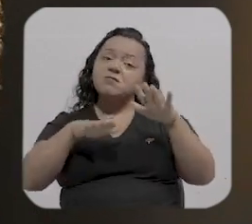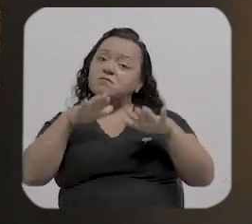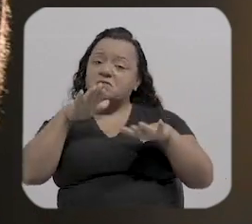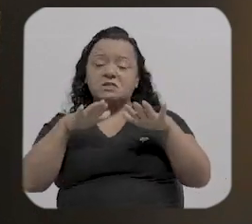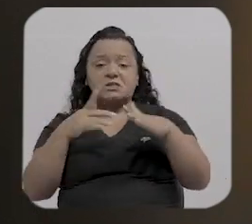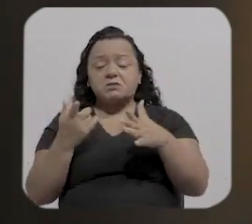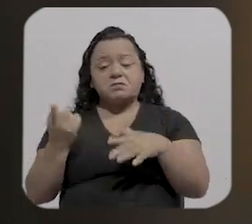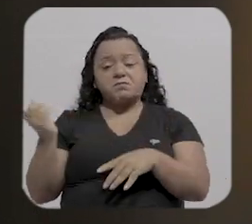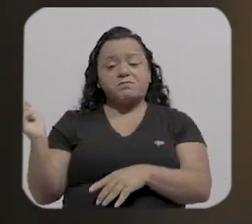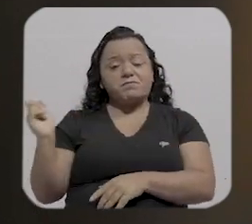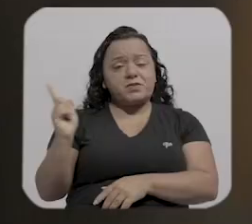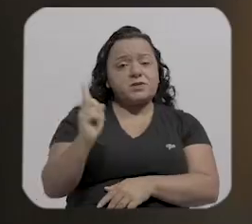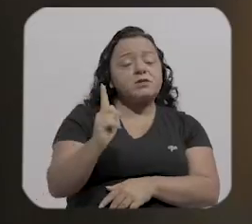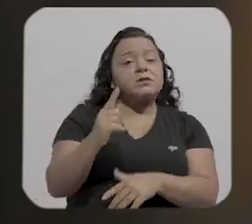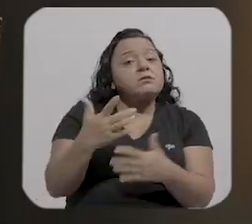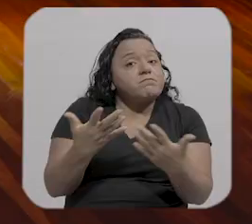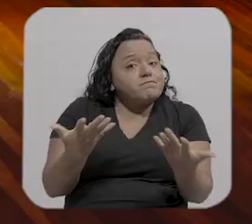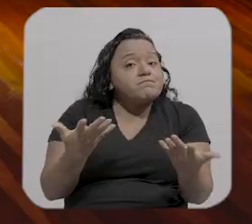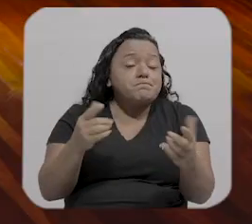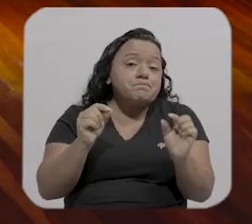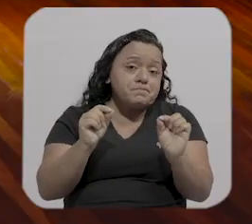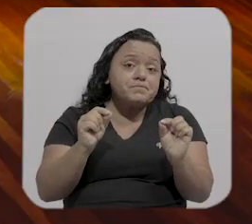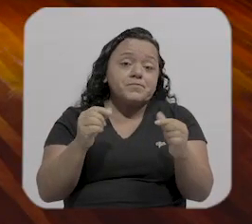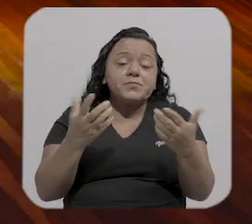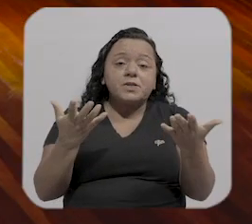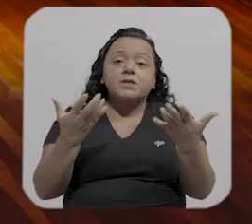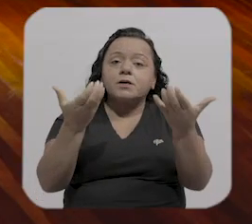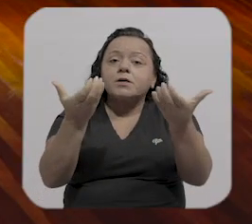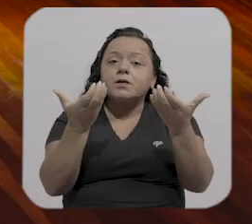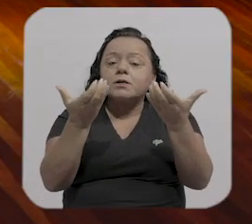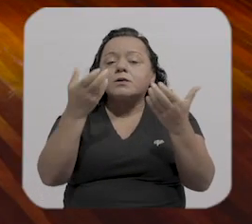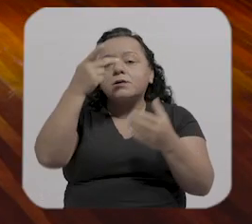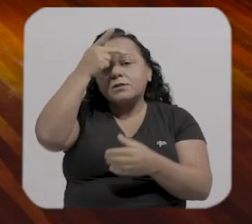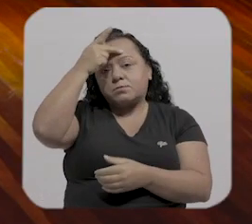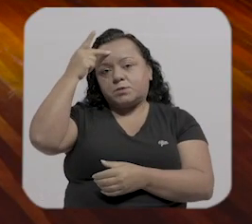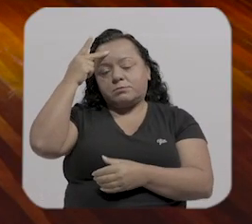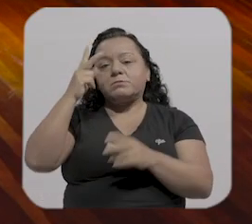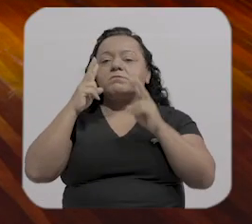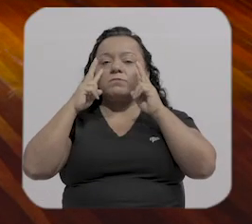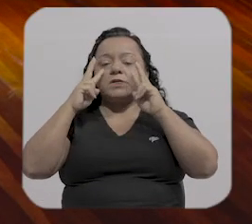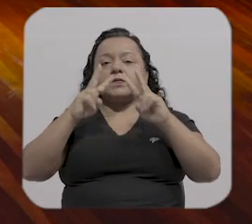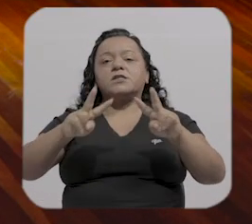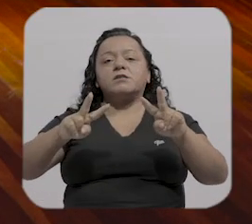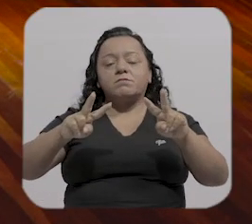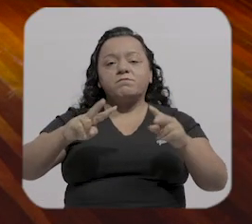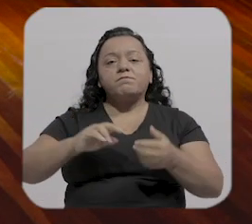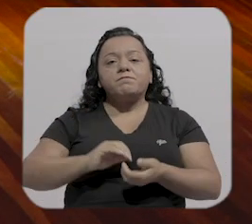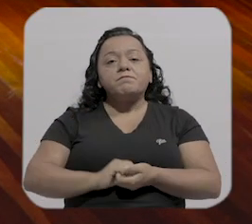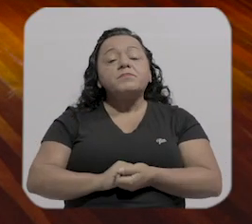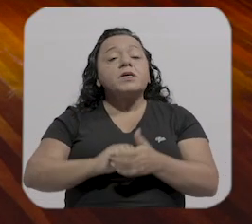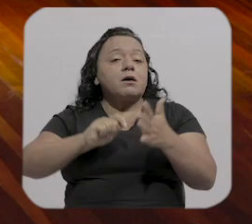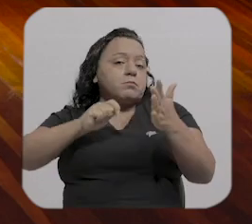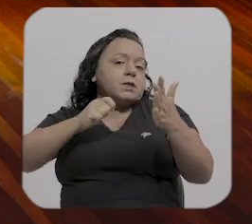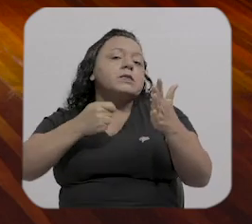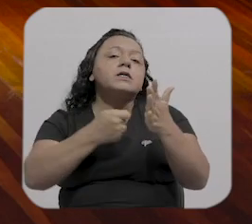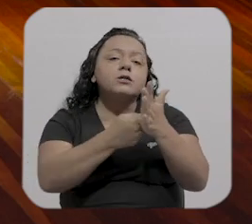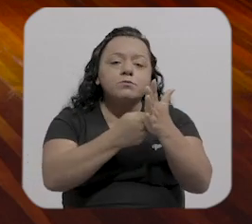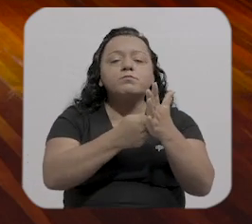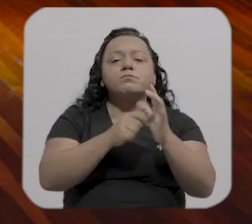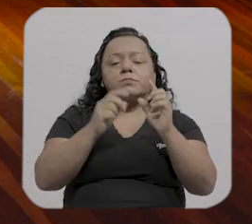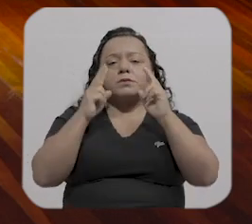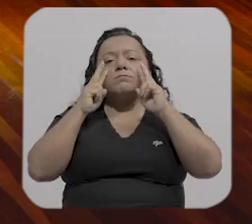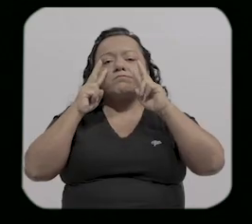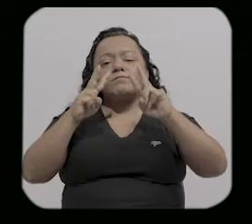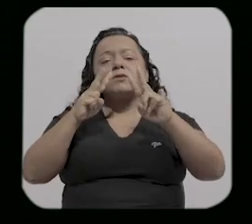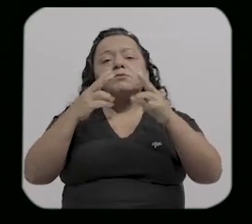eu não passe mais aqui, vai ser isso, e eu quero que as pessoas vejam, né? Eu quero